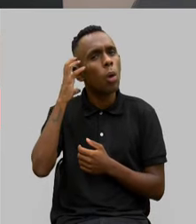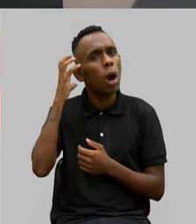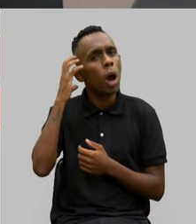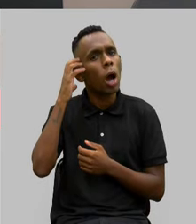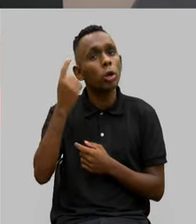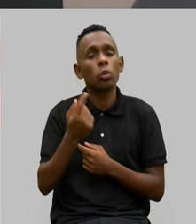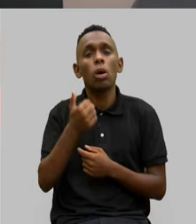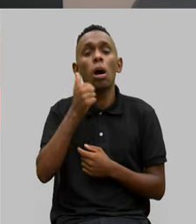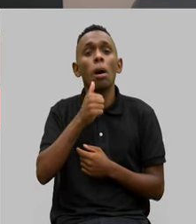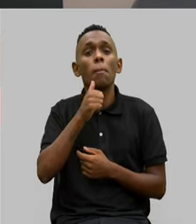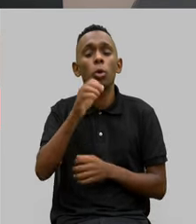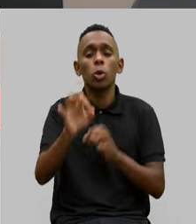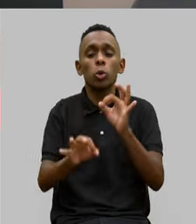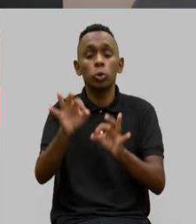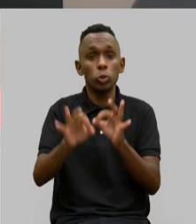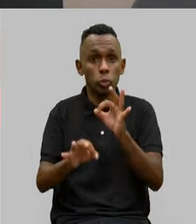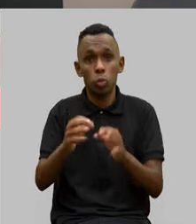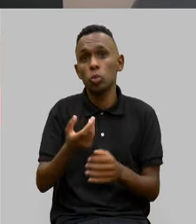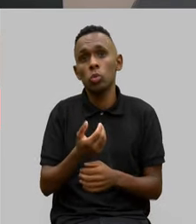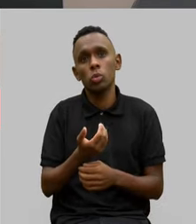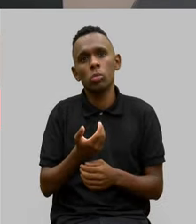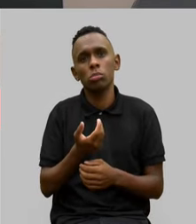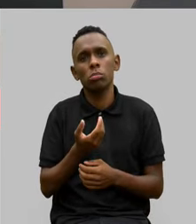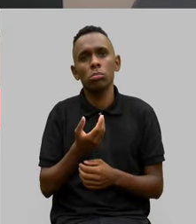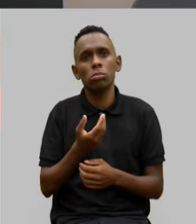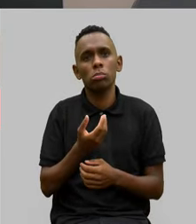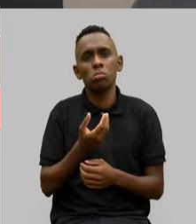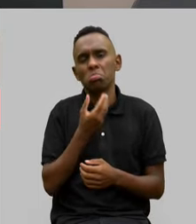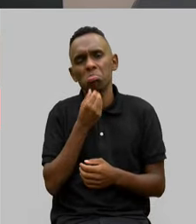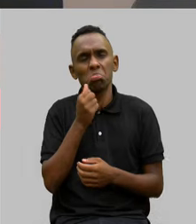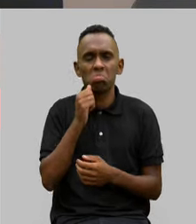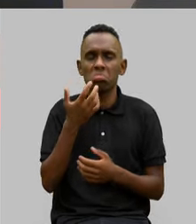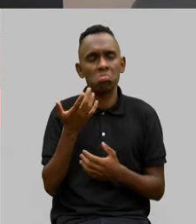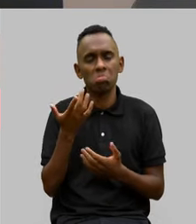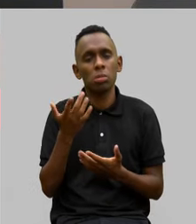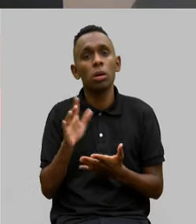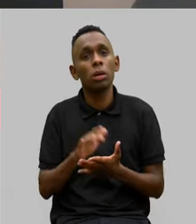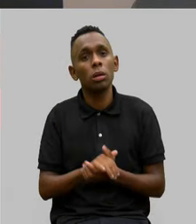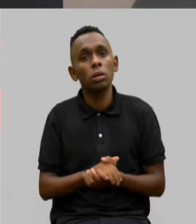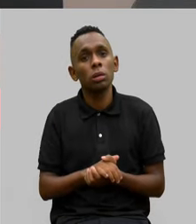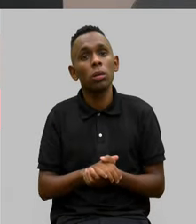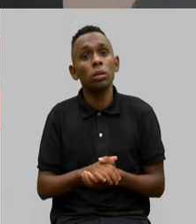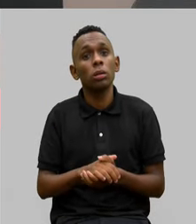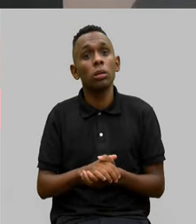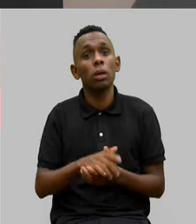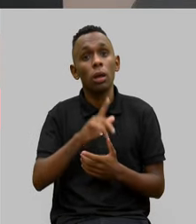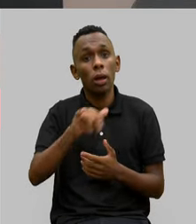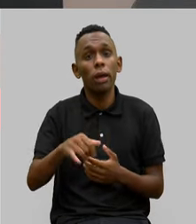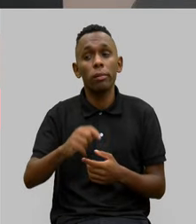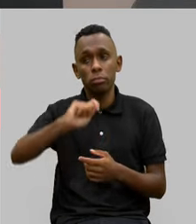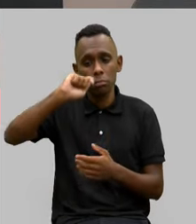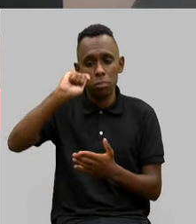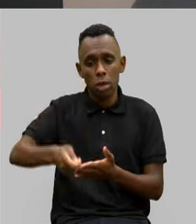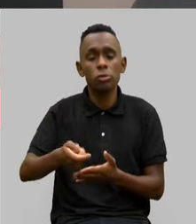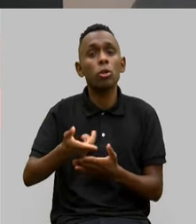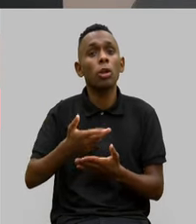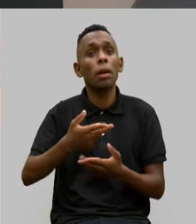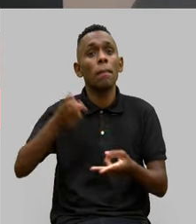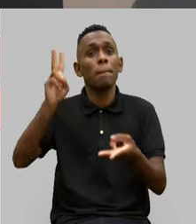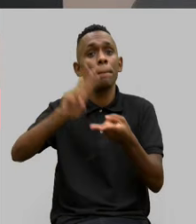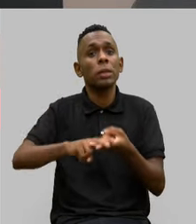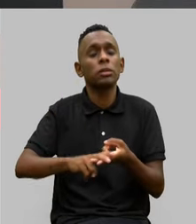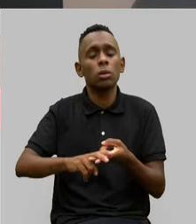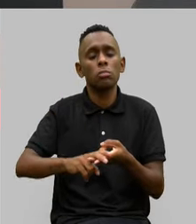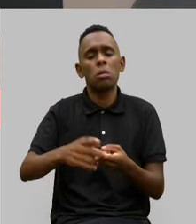uma juíza um juiz juiz o juiz agora estava para decidir sobre a prisão de